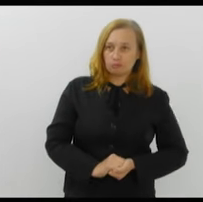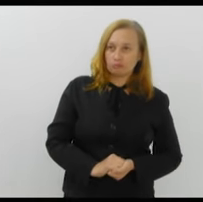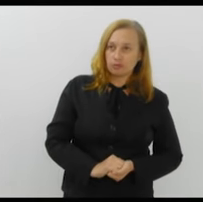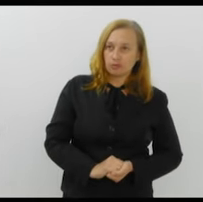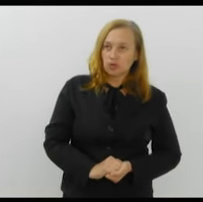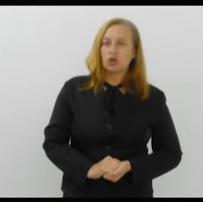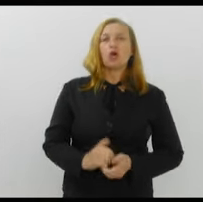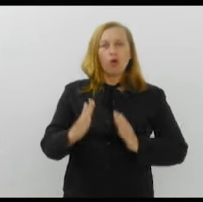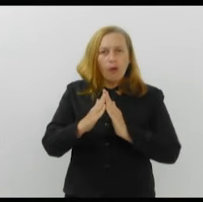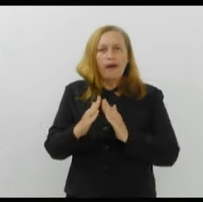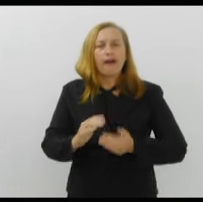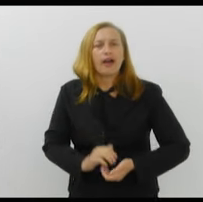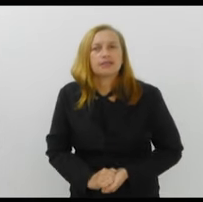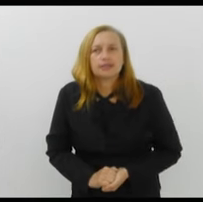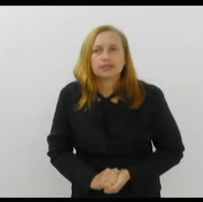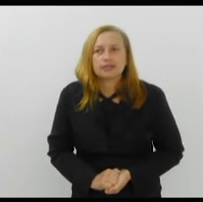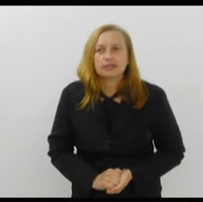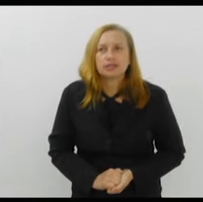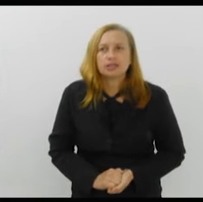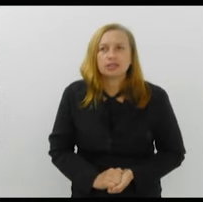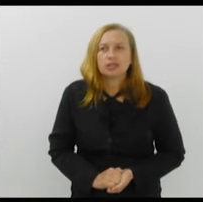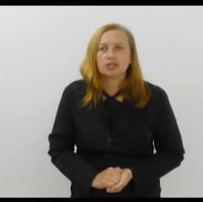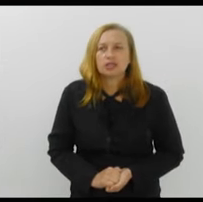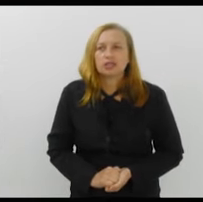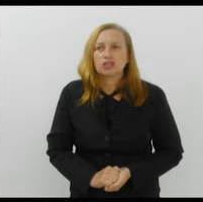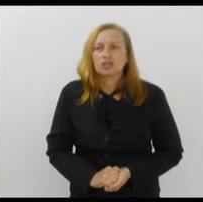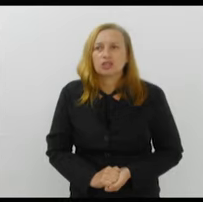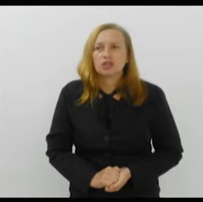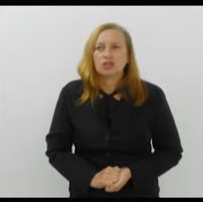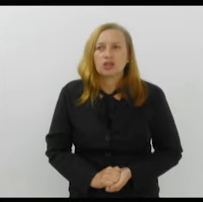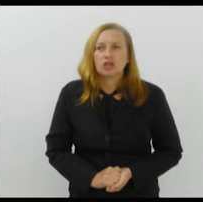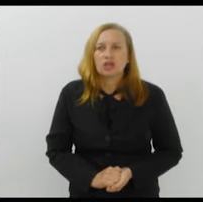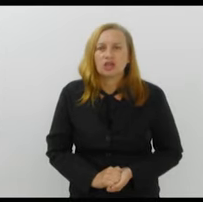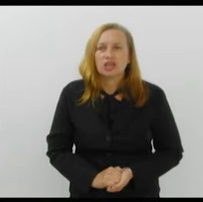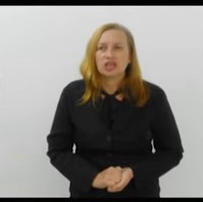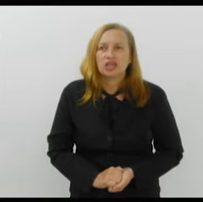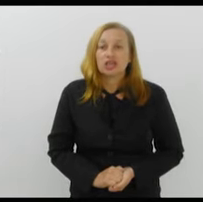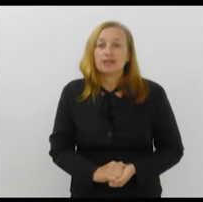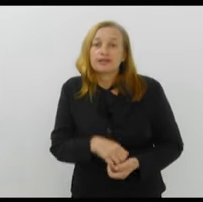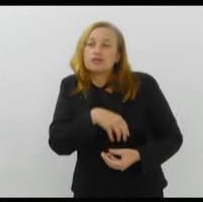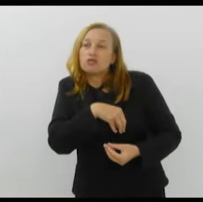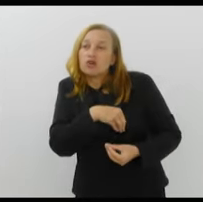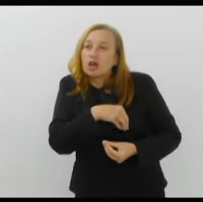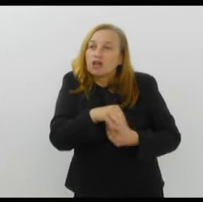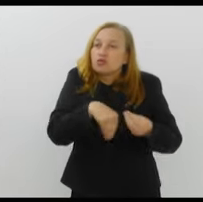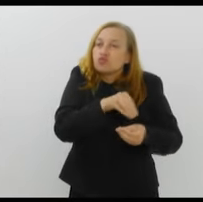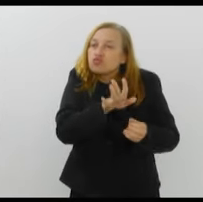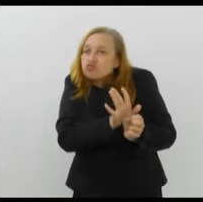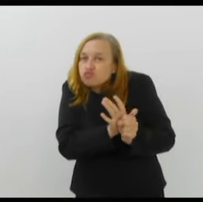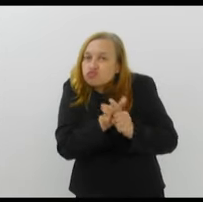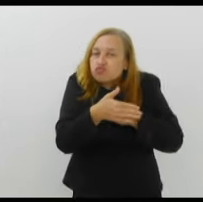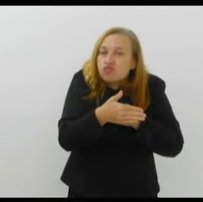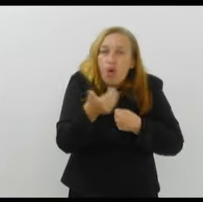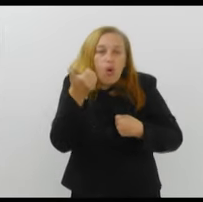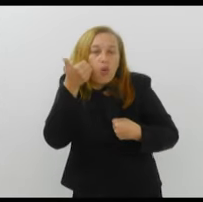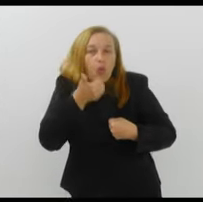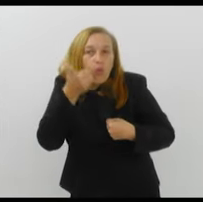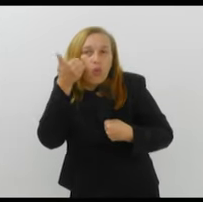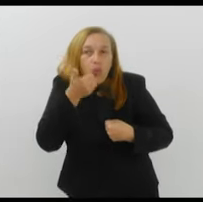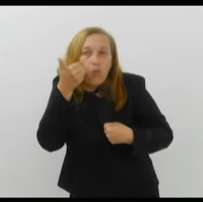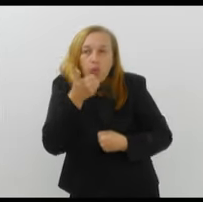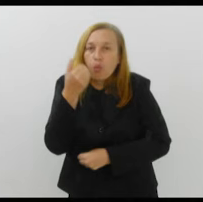com essa casa, os aconchambramentos, as maracutaias com o dinheiro da população